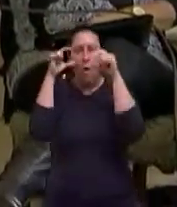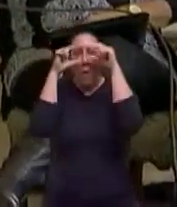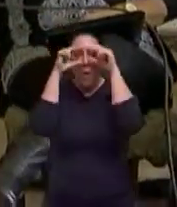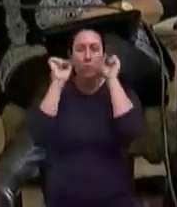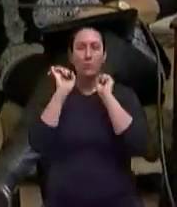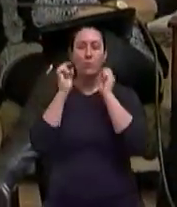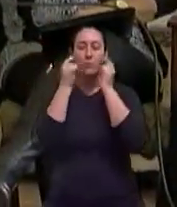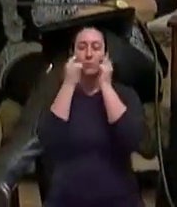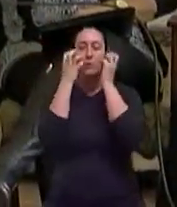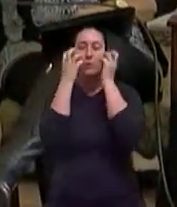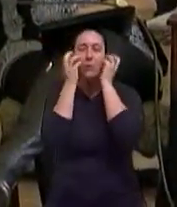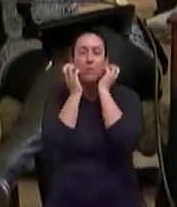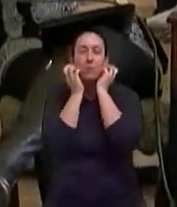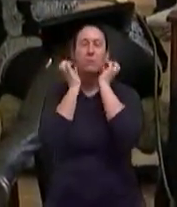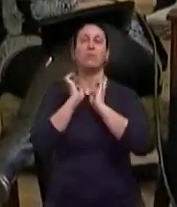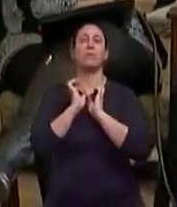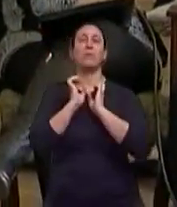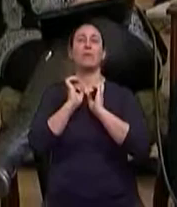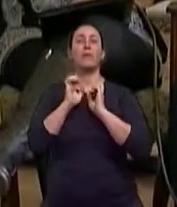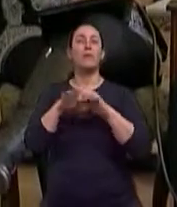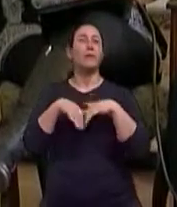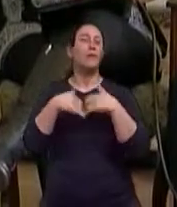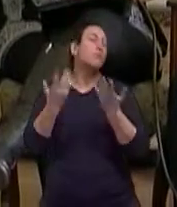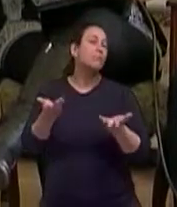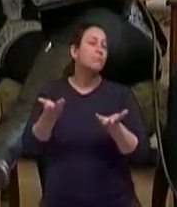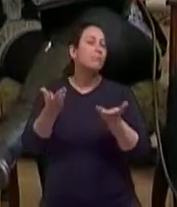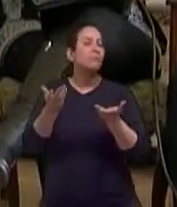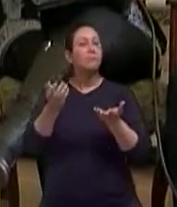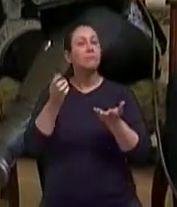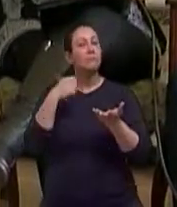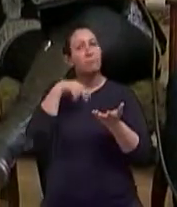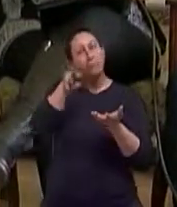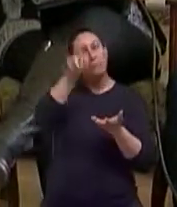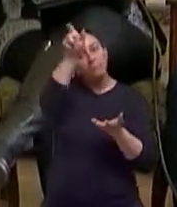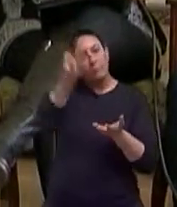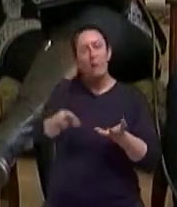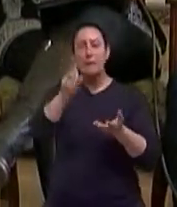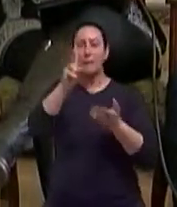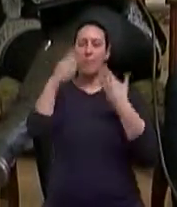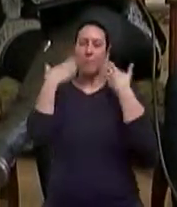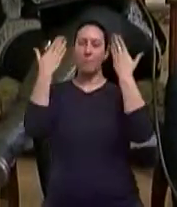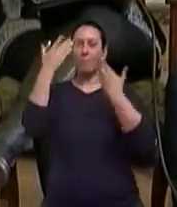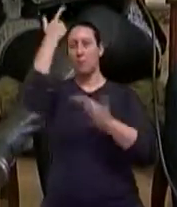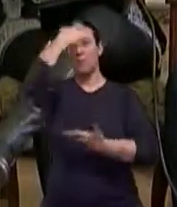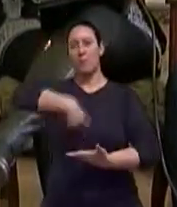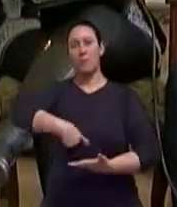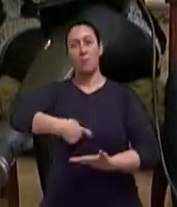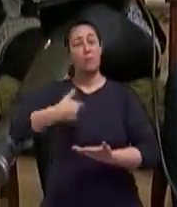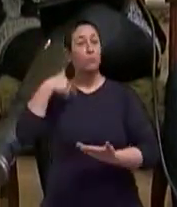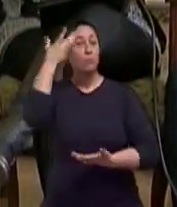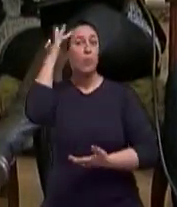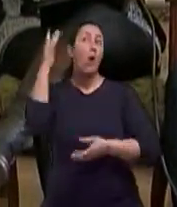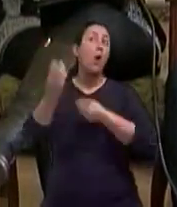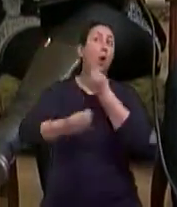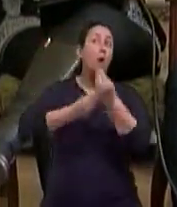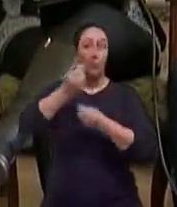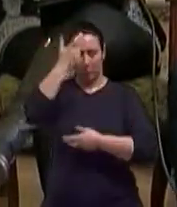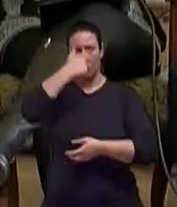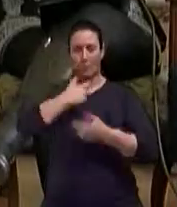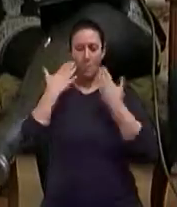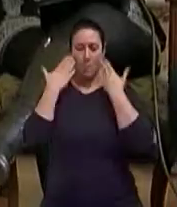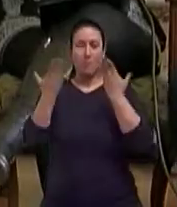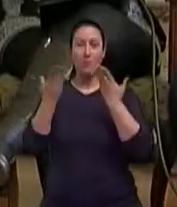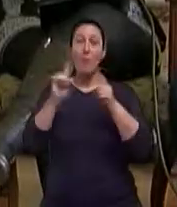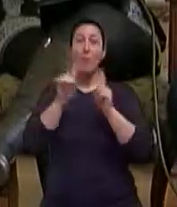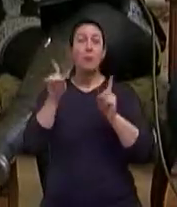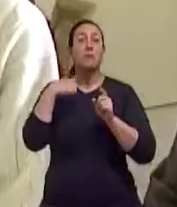mudada do tempo e mas é a aparência externa deles né que não impede dele ser às vezes